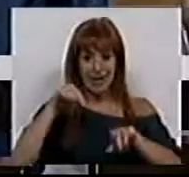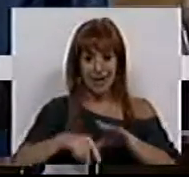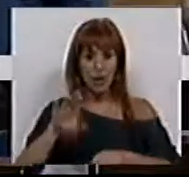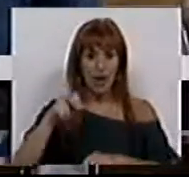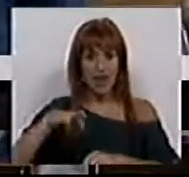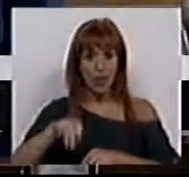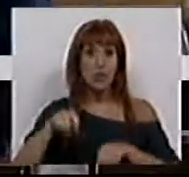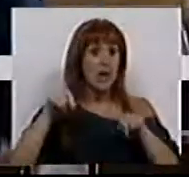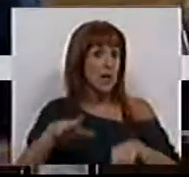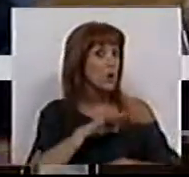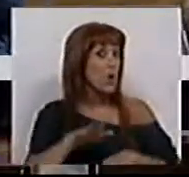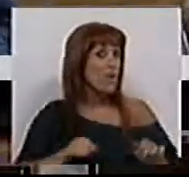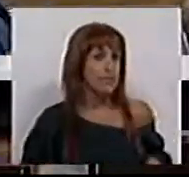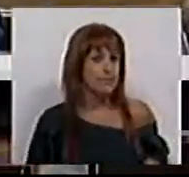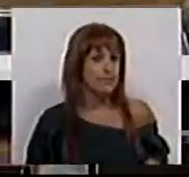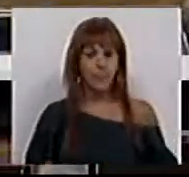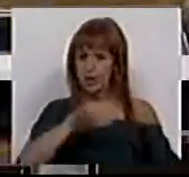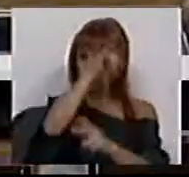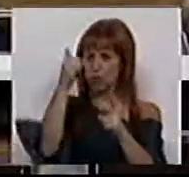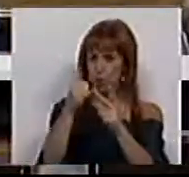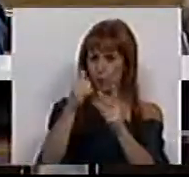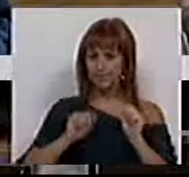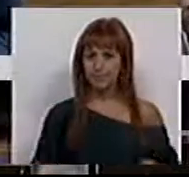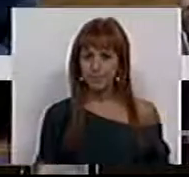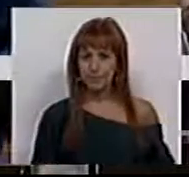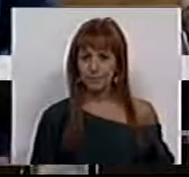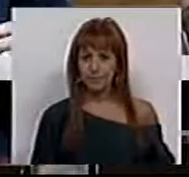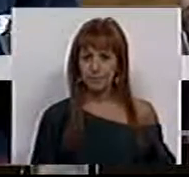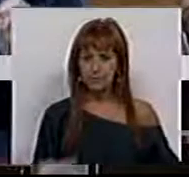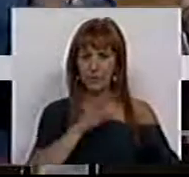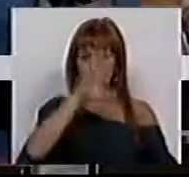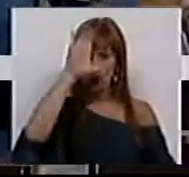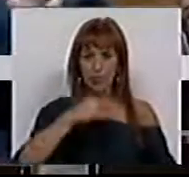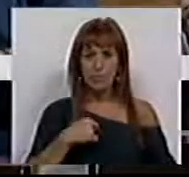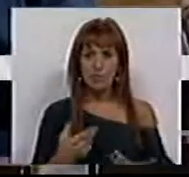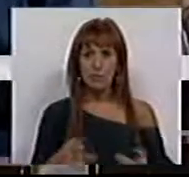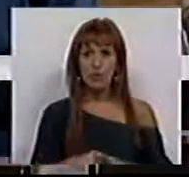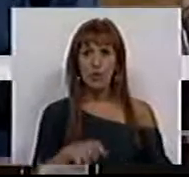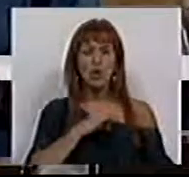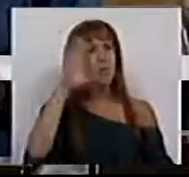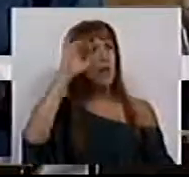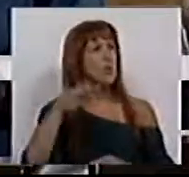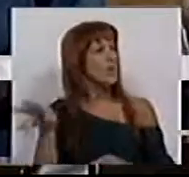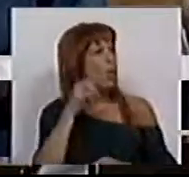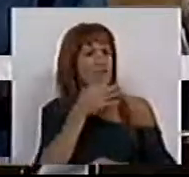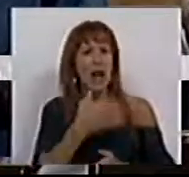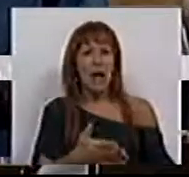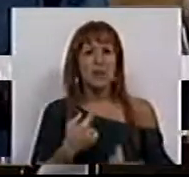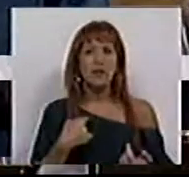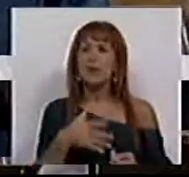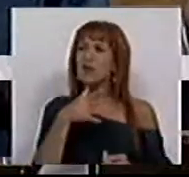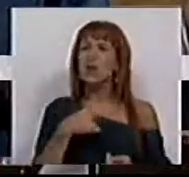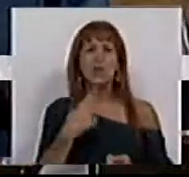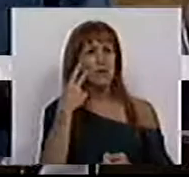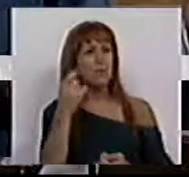dentro do SNS. Isso o senhor não fez. Segundo ponto, o senhor ministro, quando se ouve o senhor ministro falar, nós às